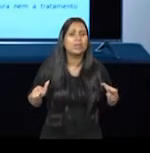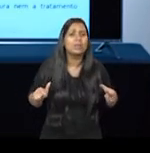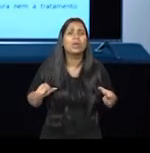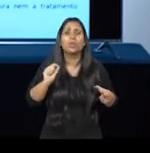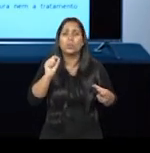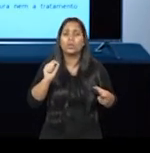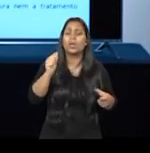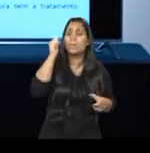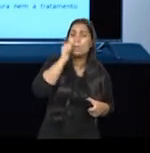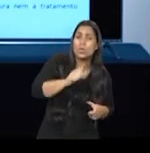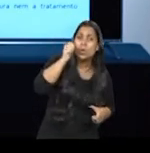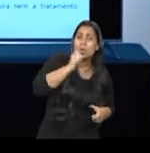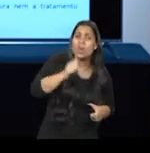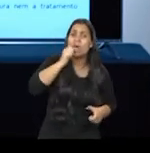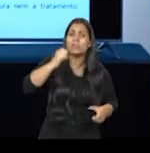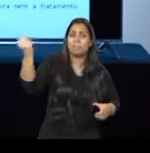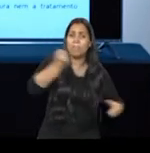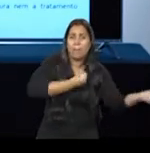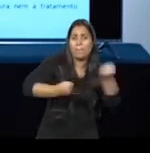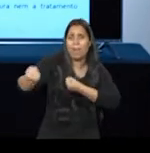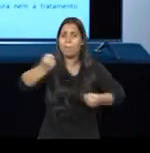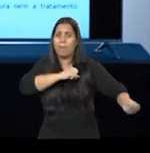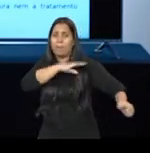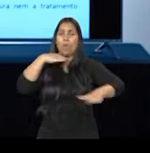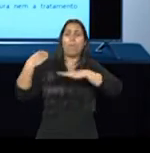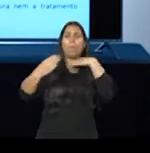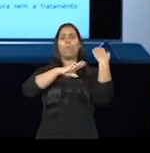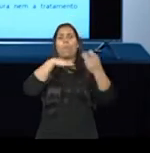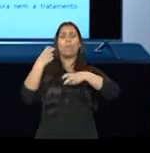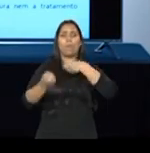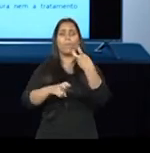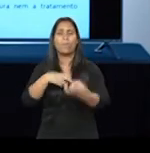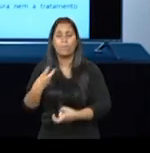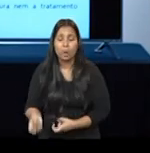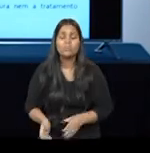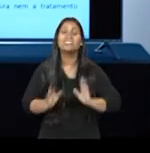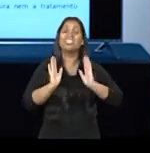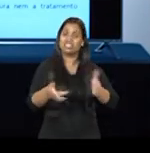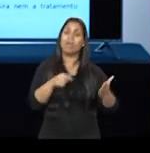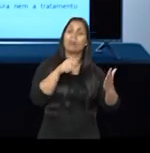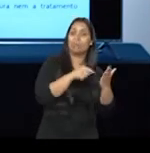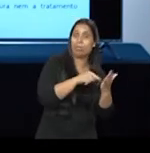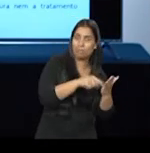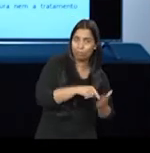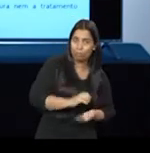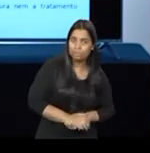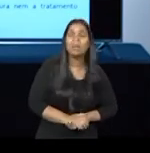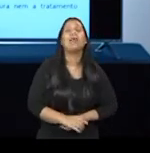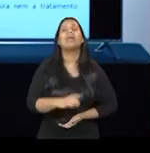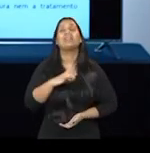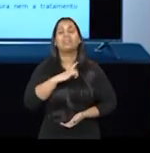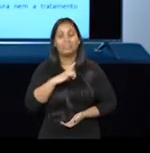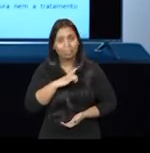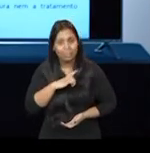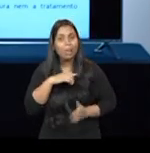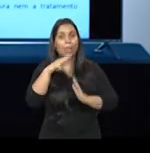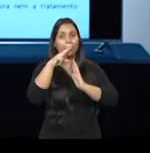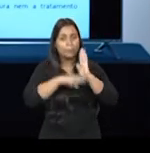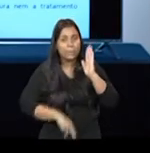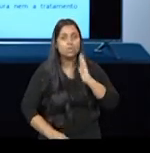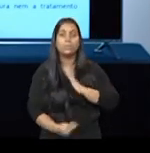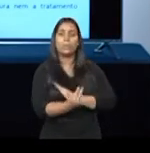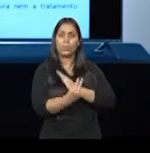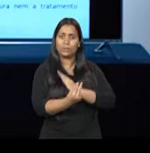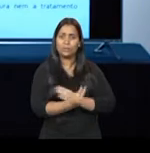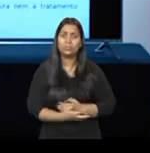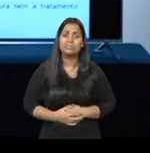de feminicídios, né, de mulheres que são assassinadas, elas já deram muitas vezes parte na polícia, tem medida protetiva, onde o ex-companheiro